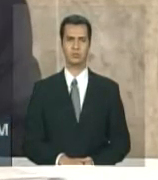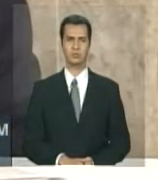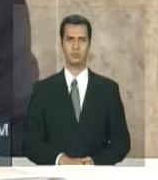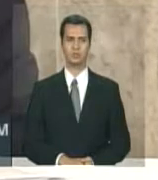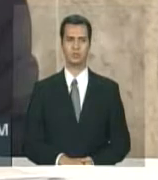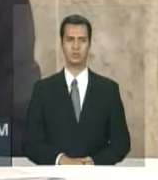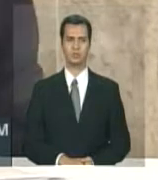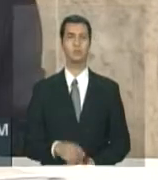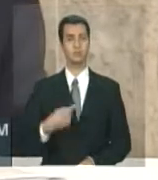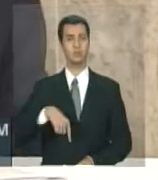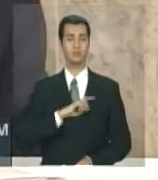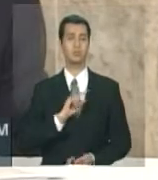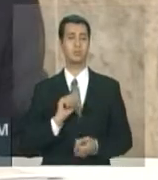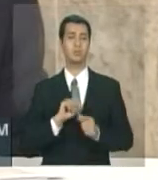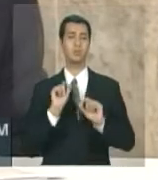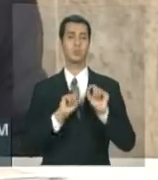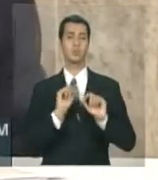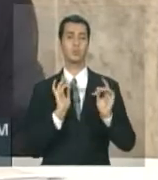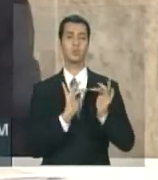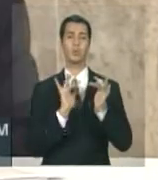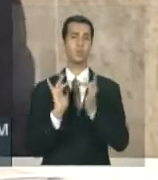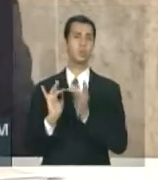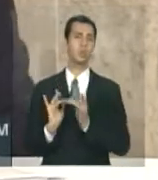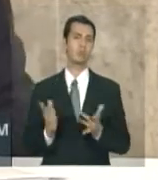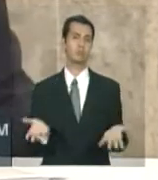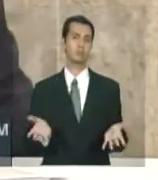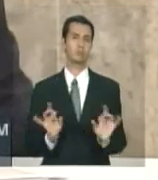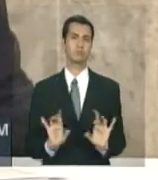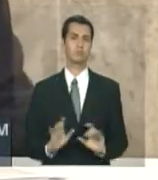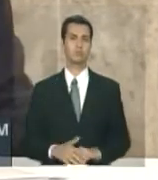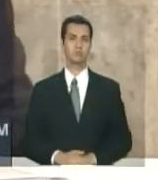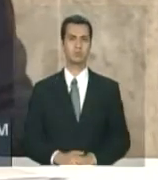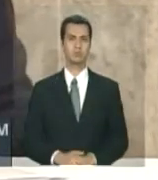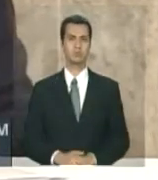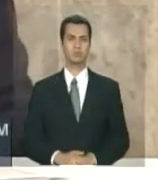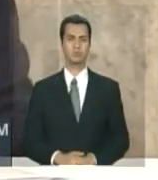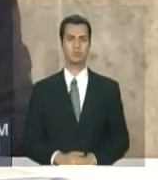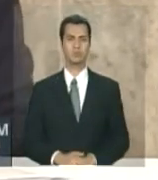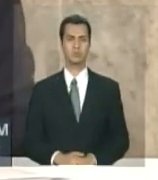Não, nós estamos fazendo os contatos, tem que ser feitos, né, Vaz?